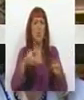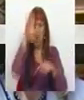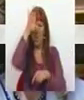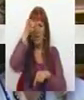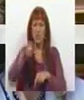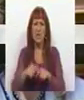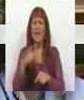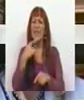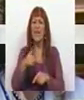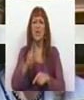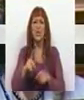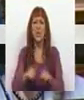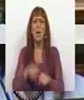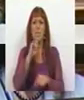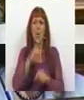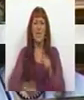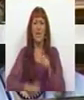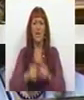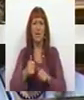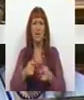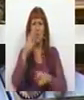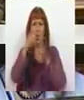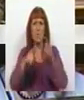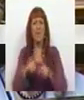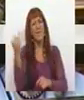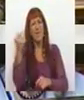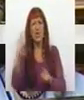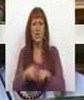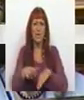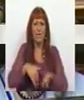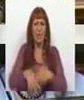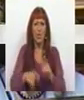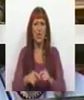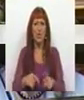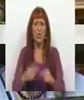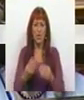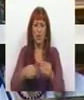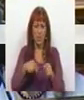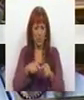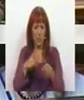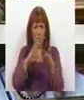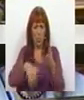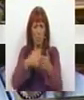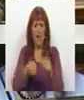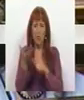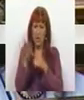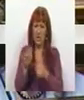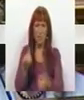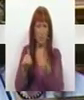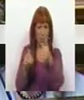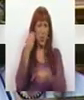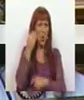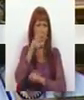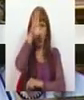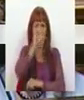este governo na prática diz é que se pode enganar o povo, fazendo de conta que se faz. O cumprimento deste plano é um bom exemplo da